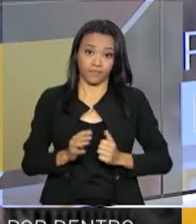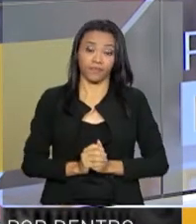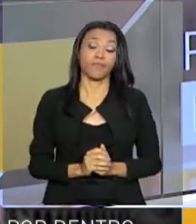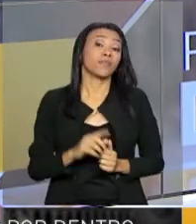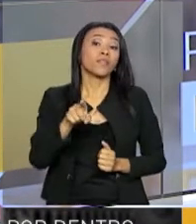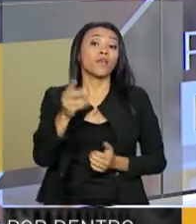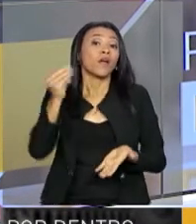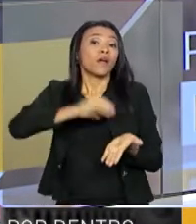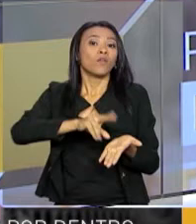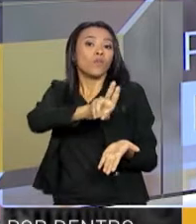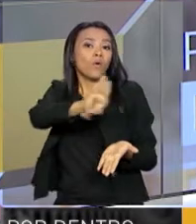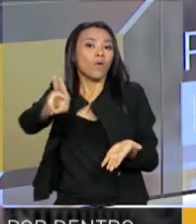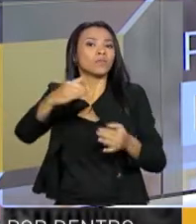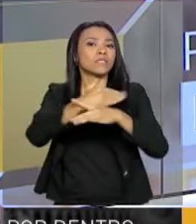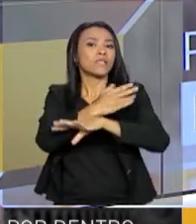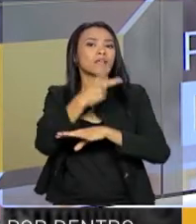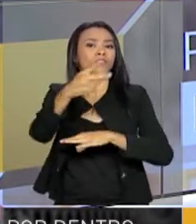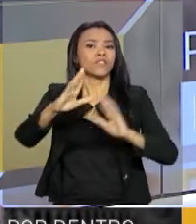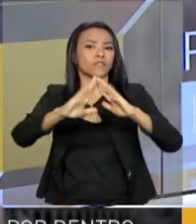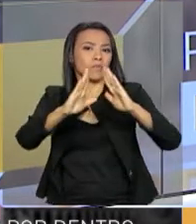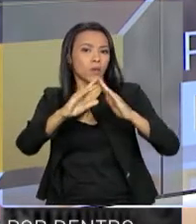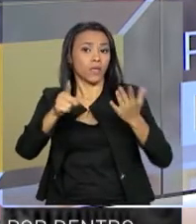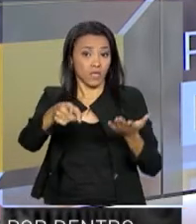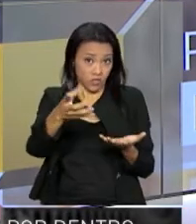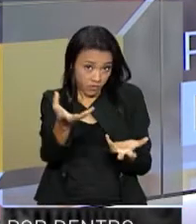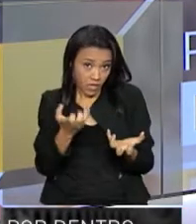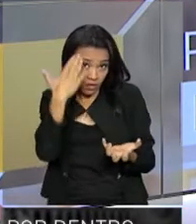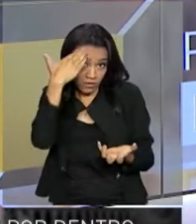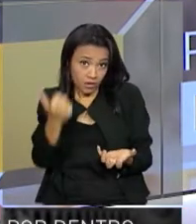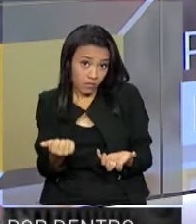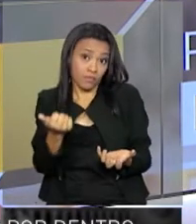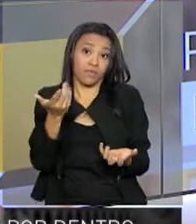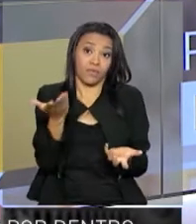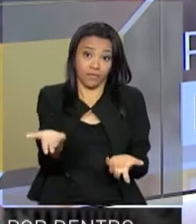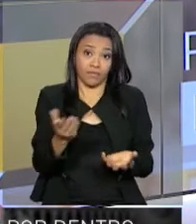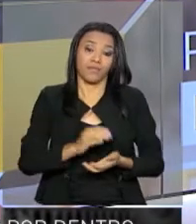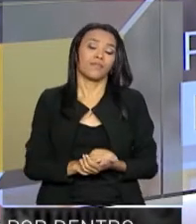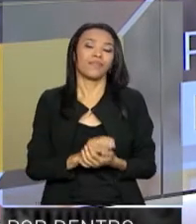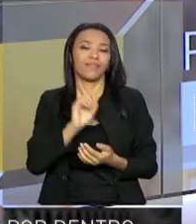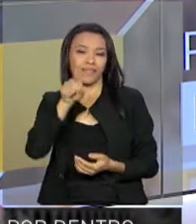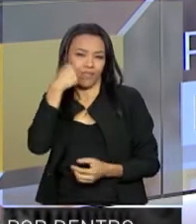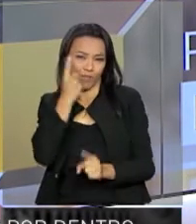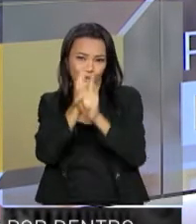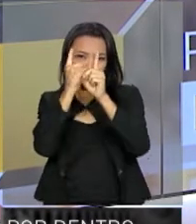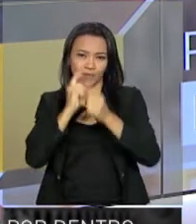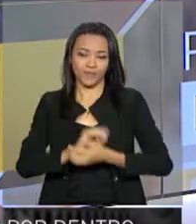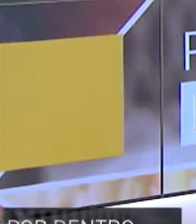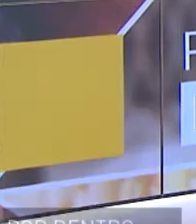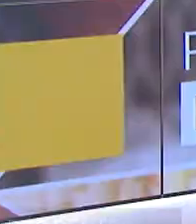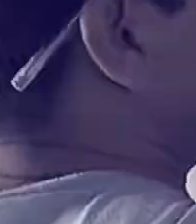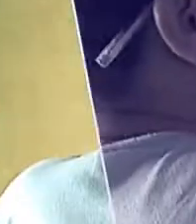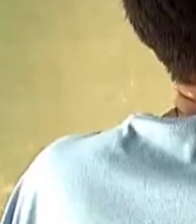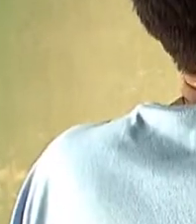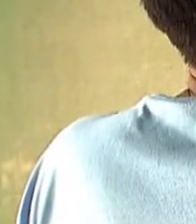pordentrodogoverno@presidencia.gov.br. Informe o seu nome, a cidade onde você mora e o que você gostaria de saber. Até a próxima!